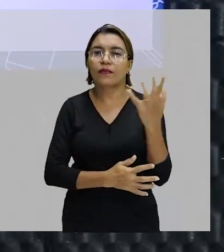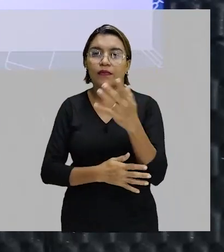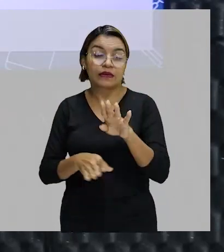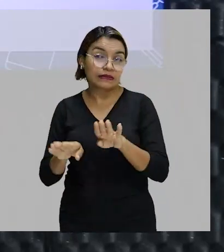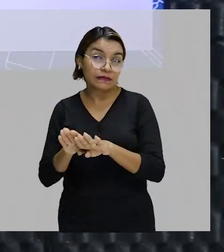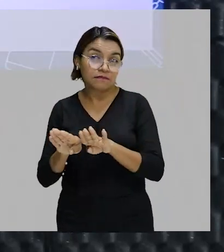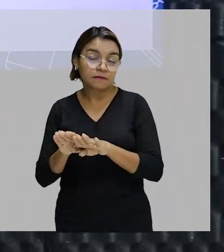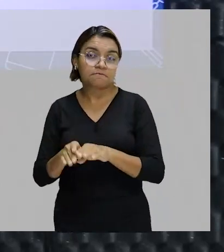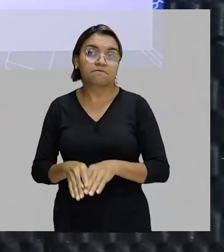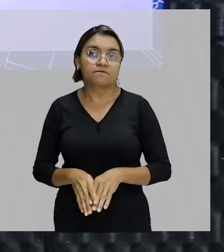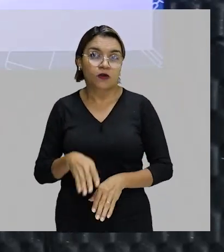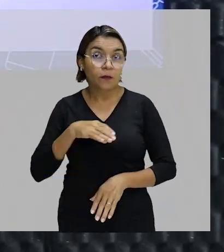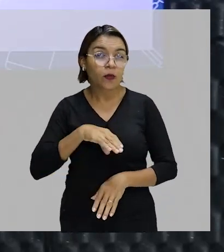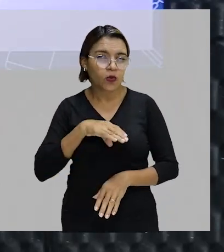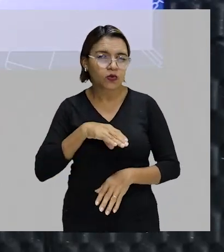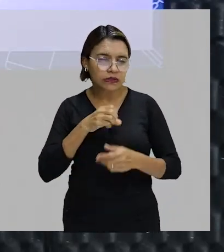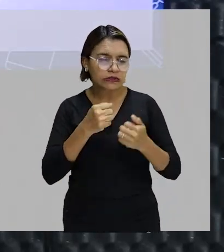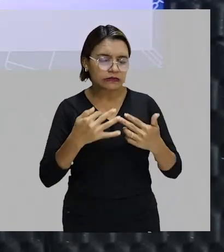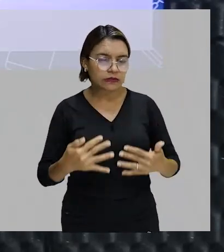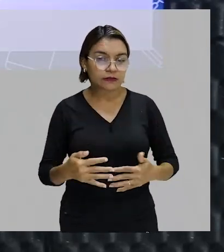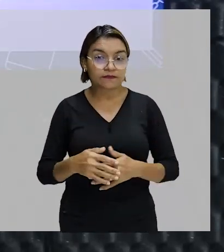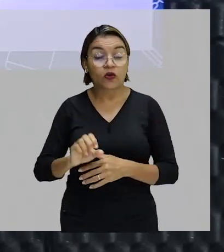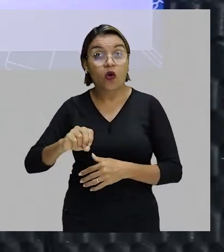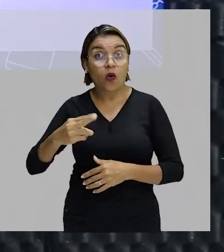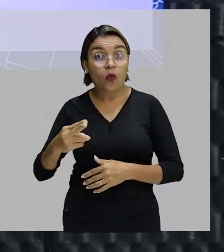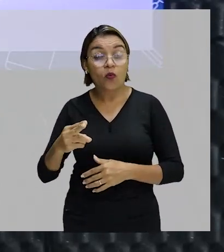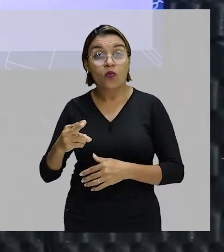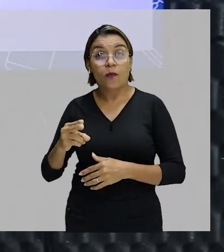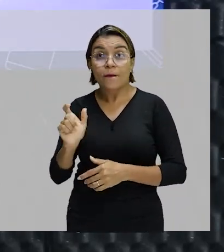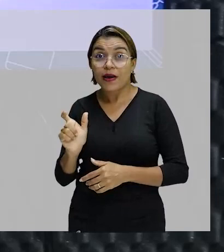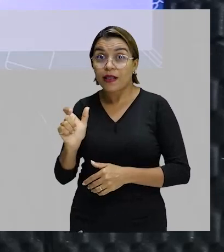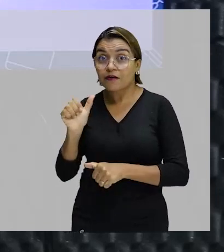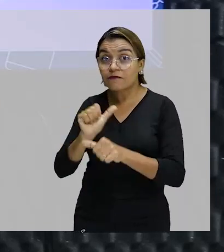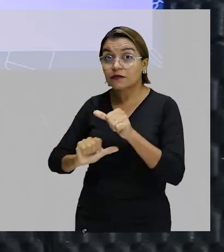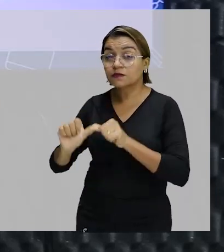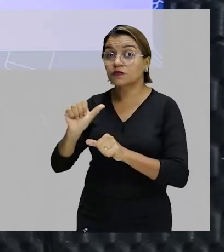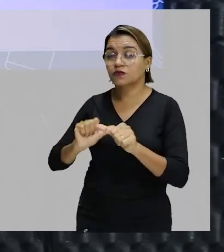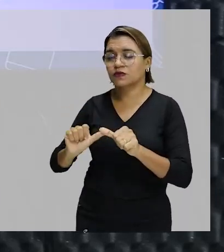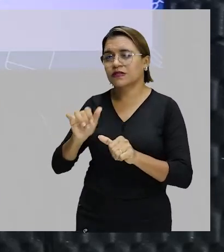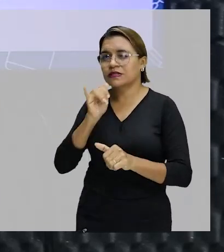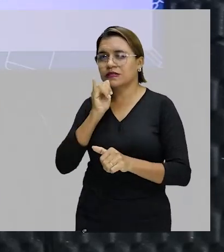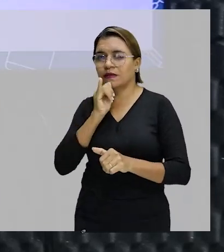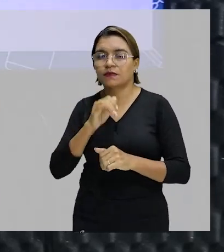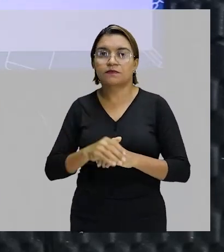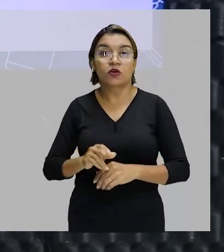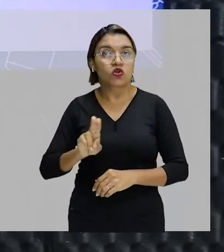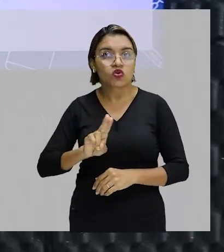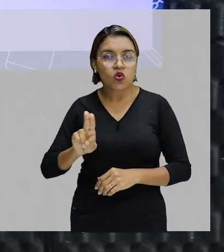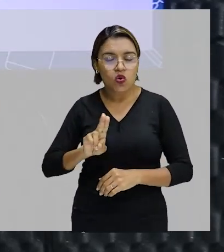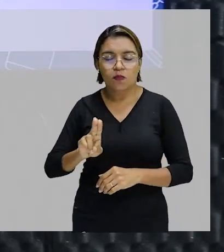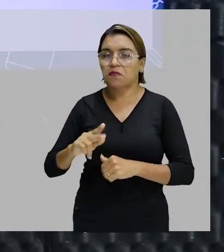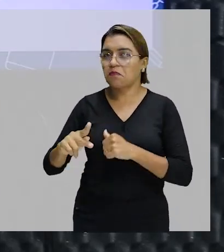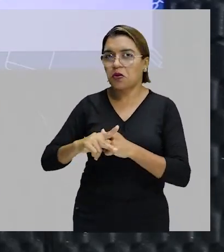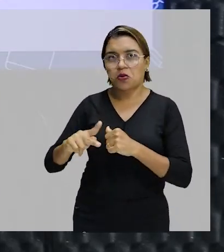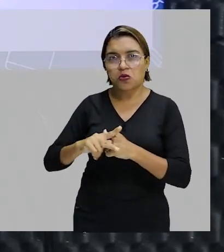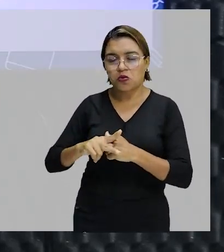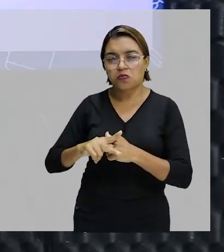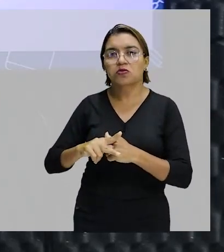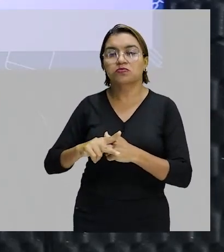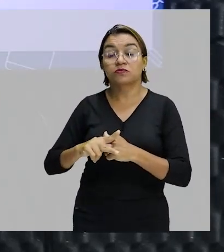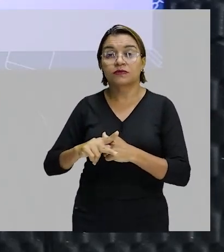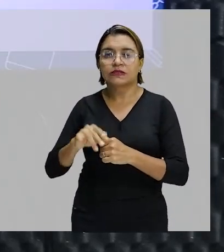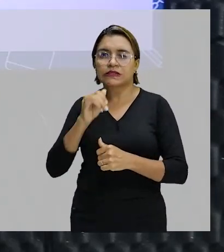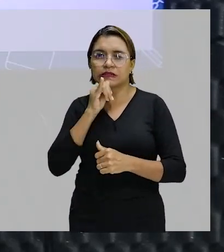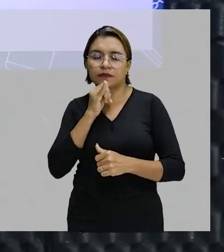E eles também vão modificar outras palavras que não sejam nomes ou pronomes.